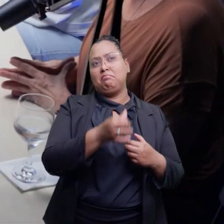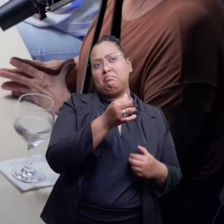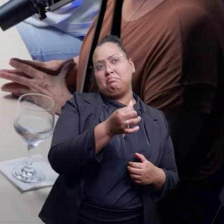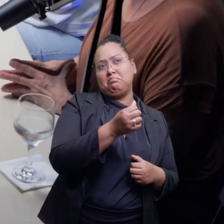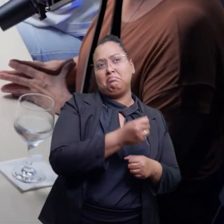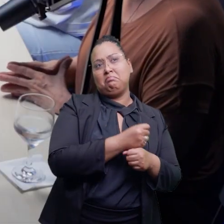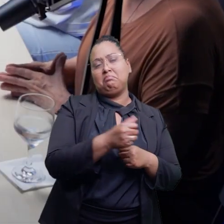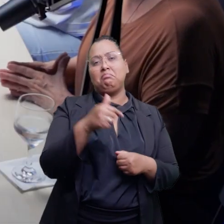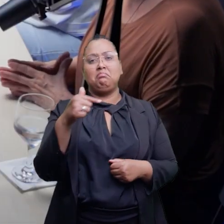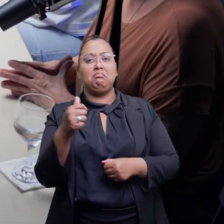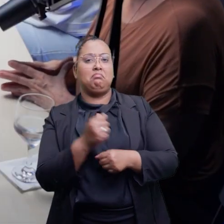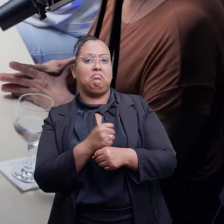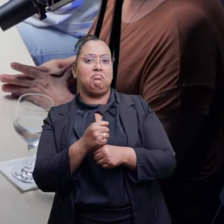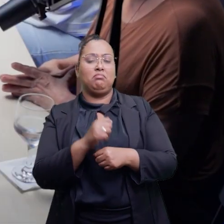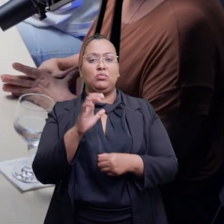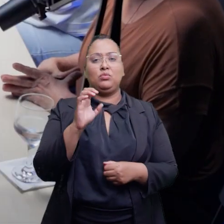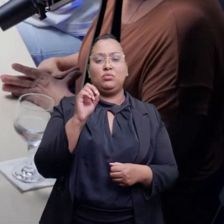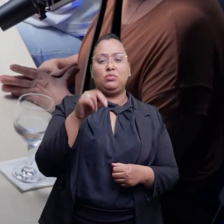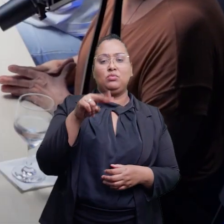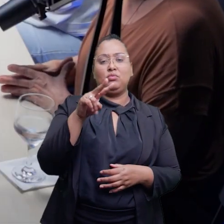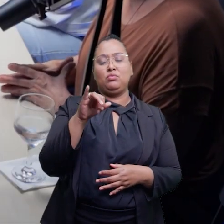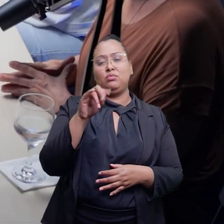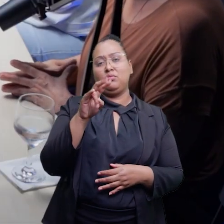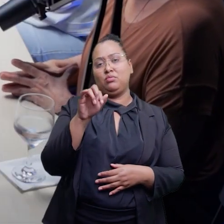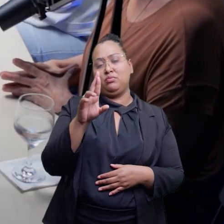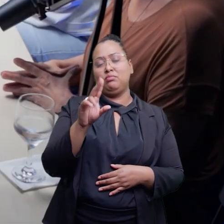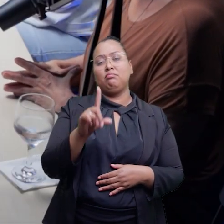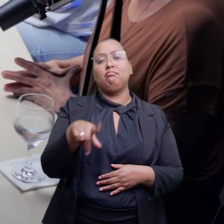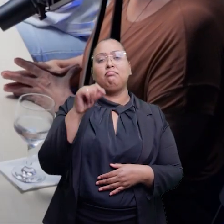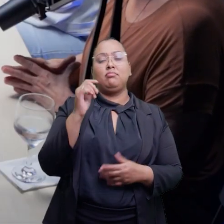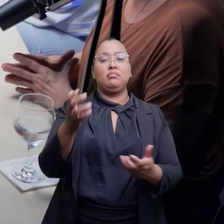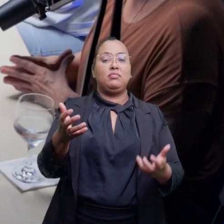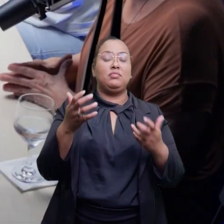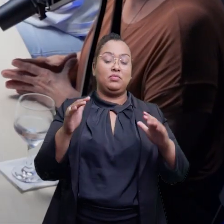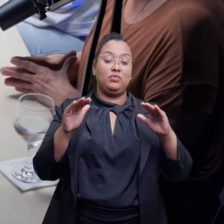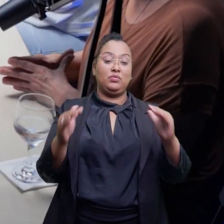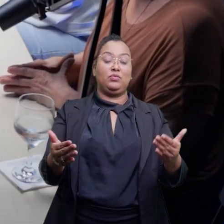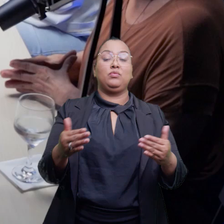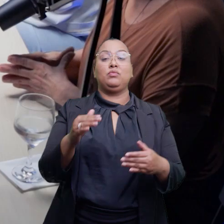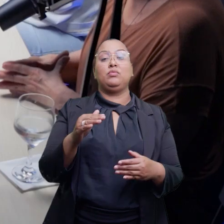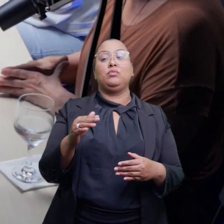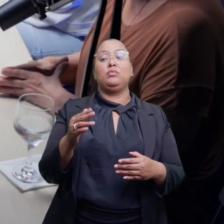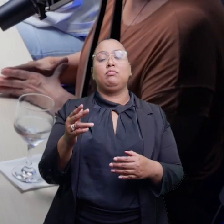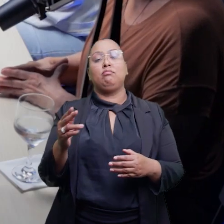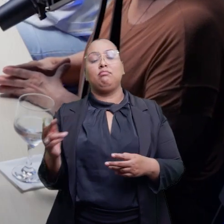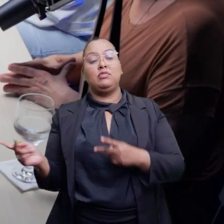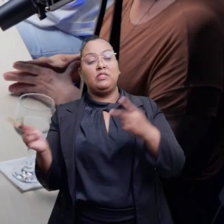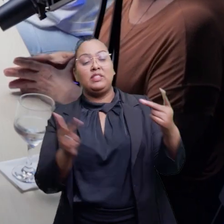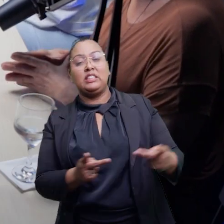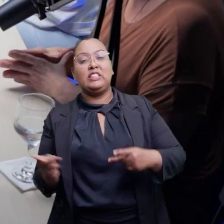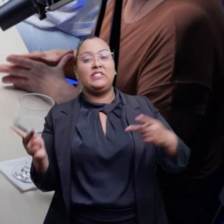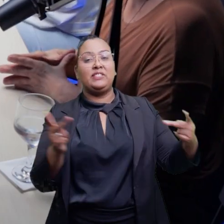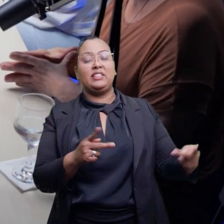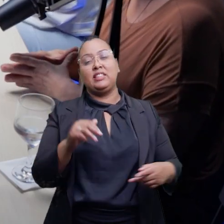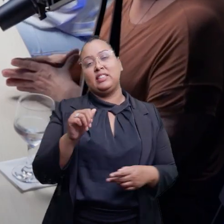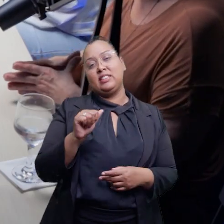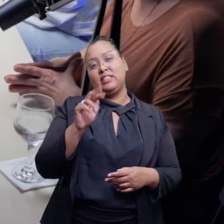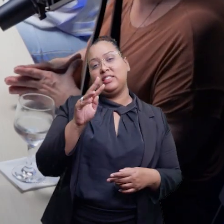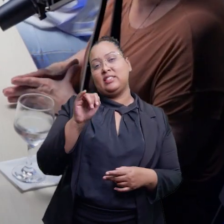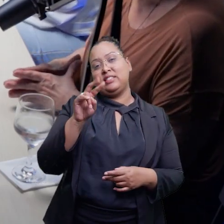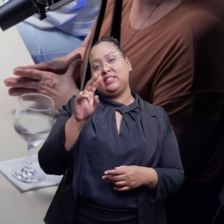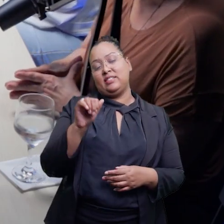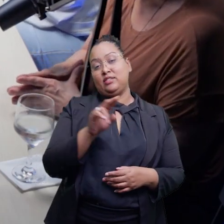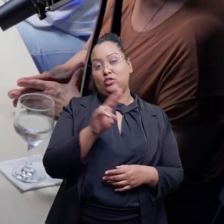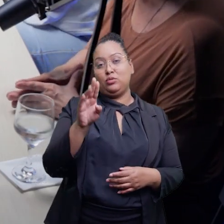uns 6, 7 anos, que o Conviver escolheu de investir na chamada busca ativa por famílias